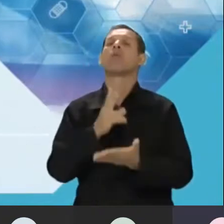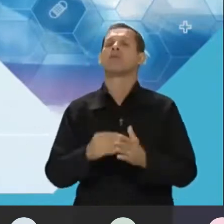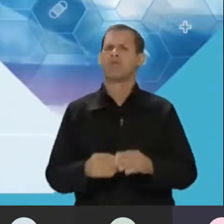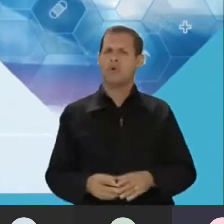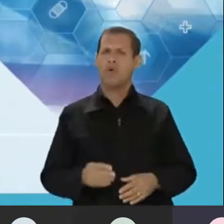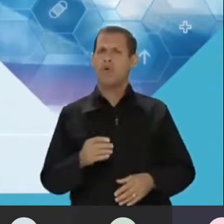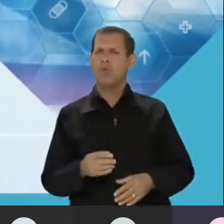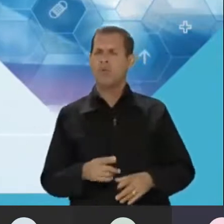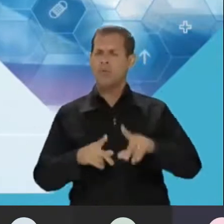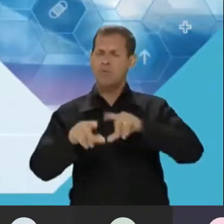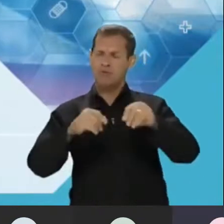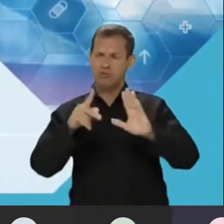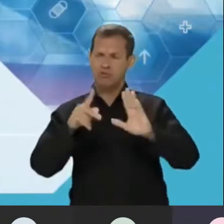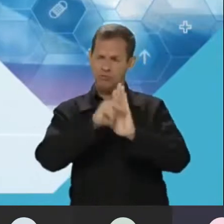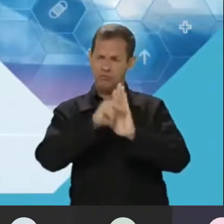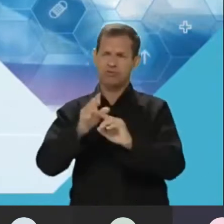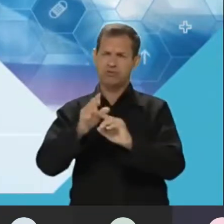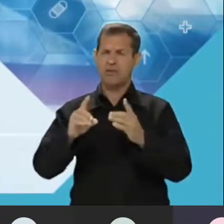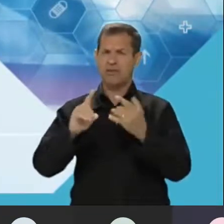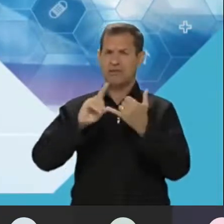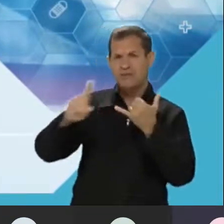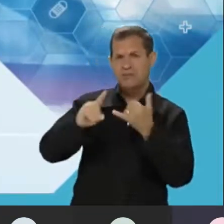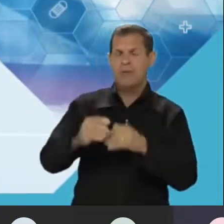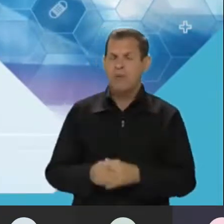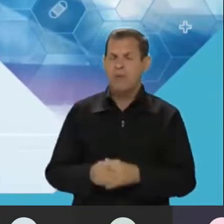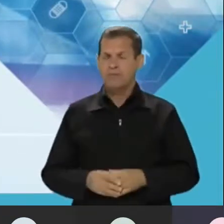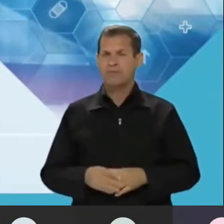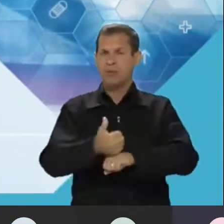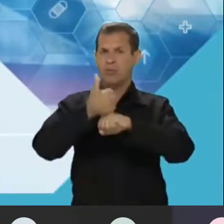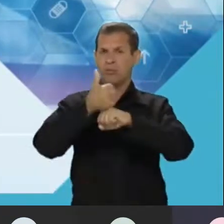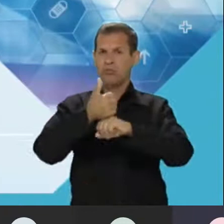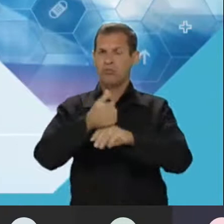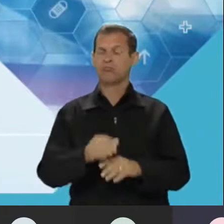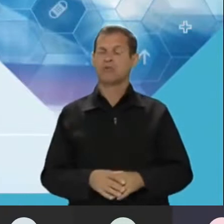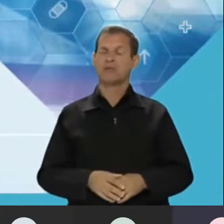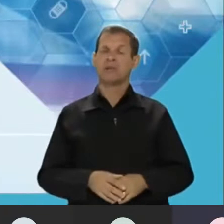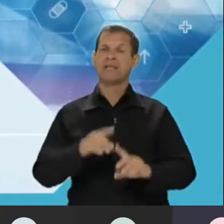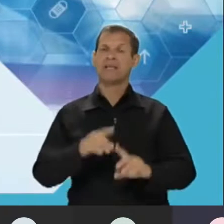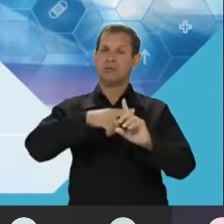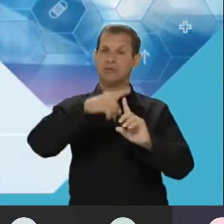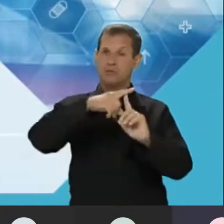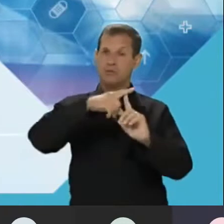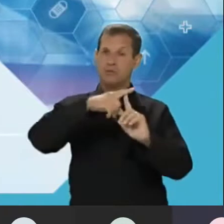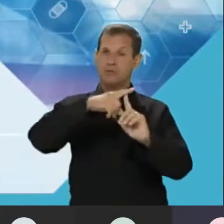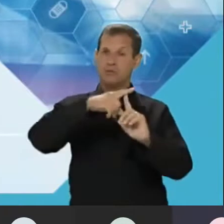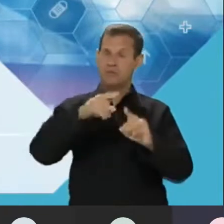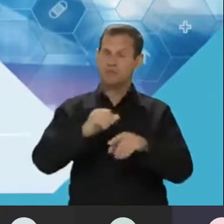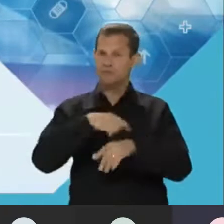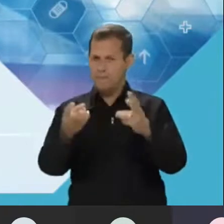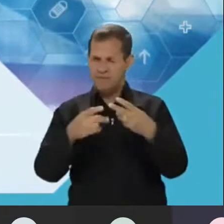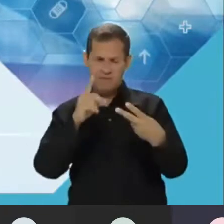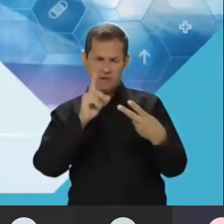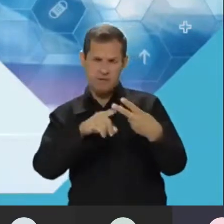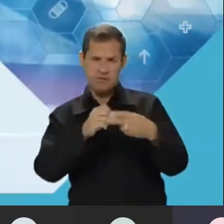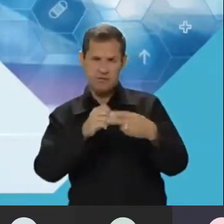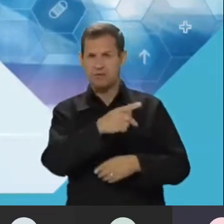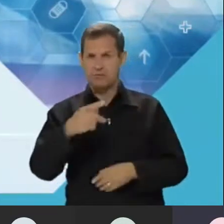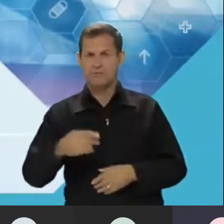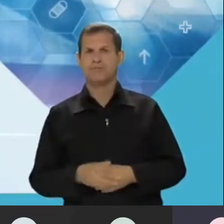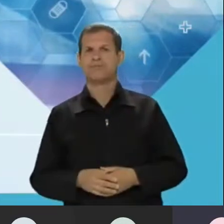uma pequena escolha projetual vai interferir diretamente no conforto térmico. Tá? Então, aqui, vou apagar, nós vamos ver agora essa